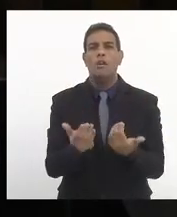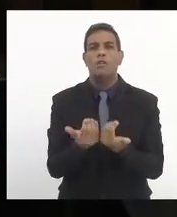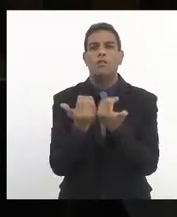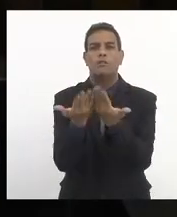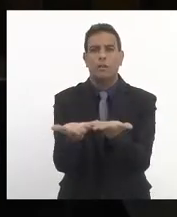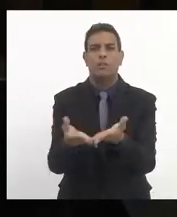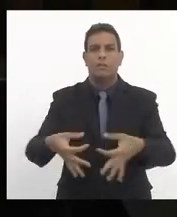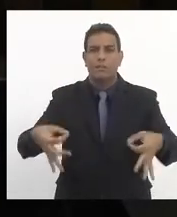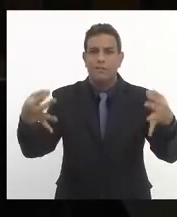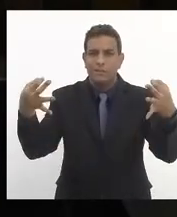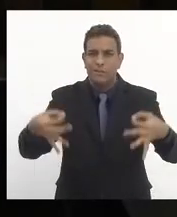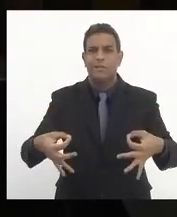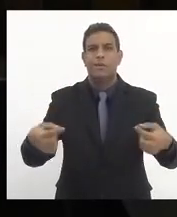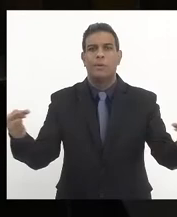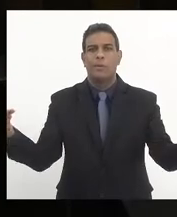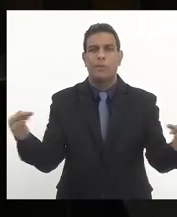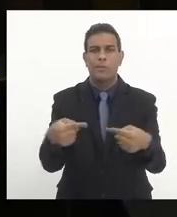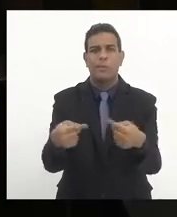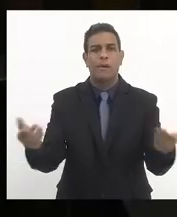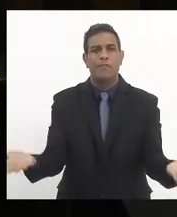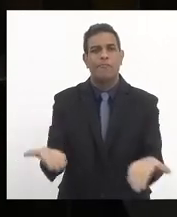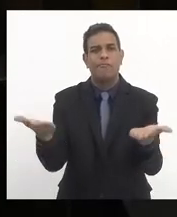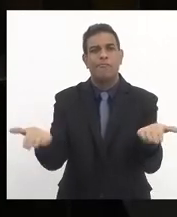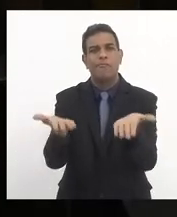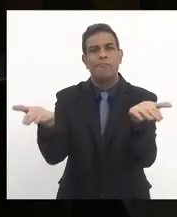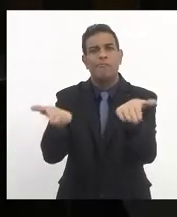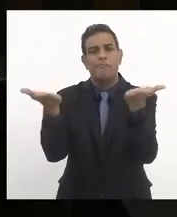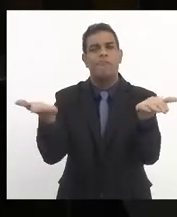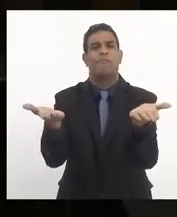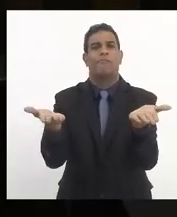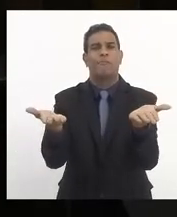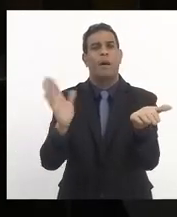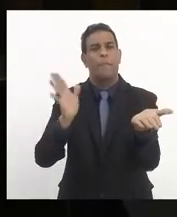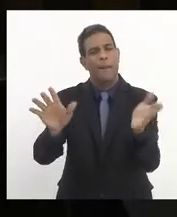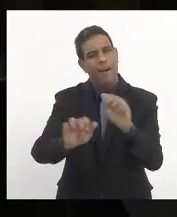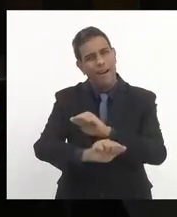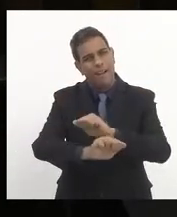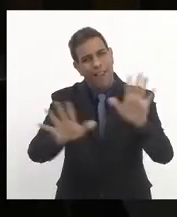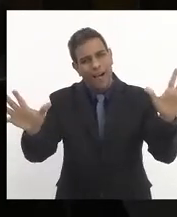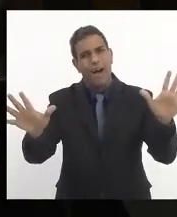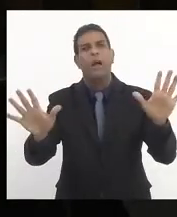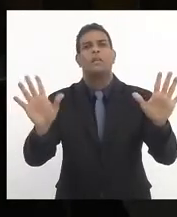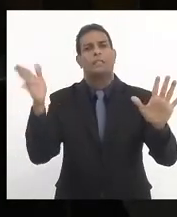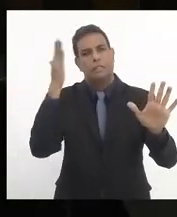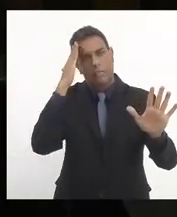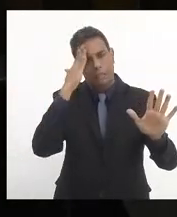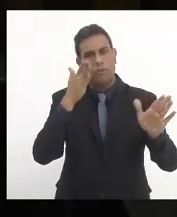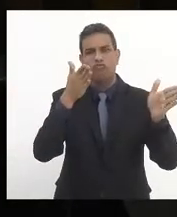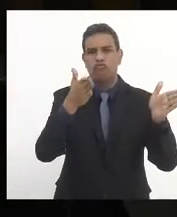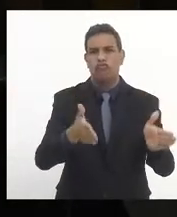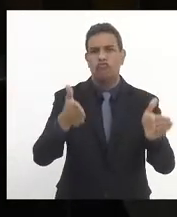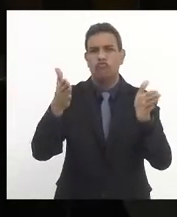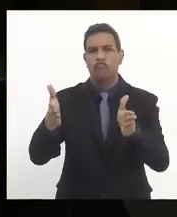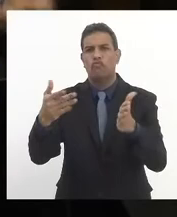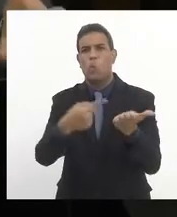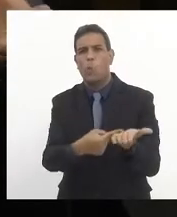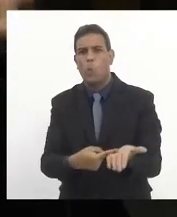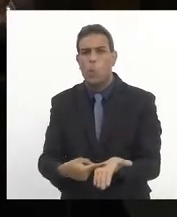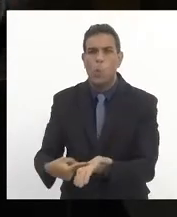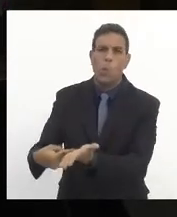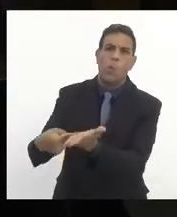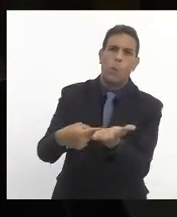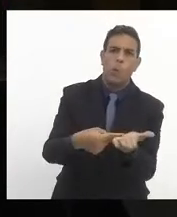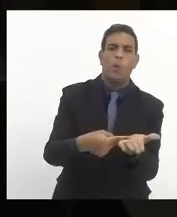concreto, de incentivar, mas, claro, mediante fazendo um grande convênio com